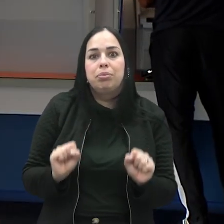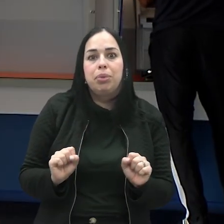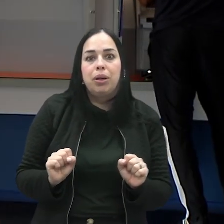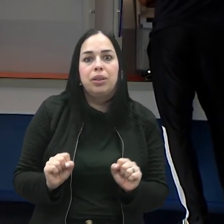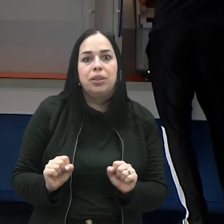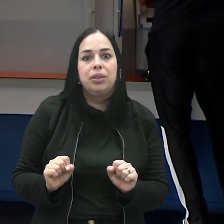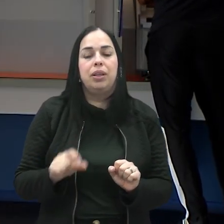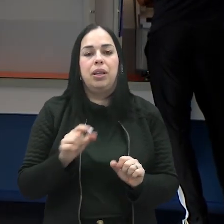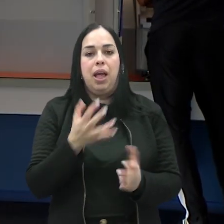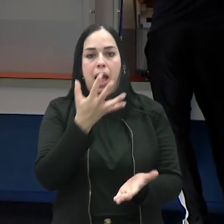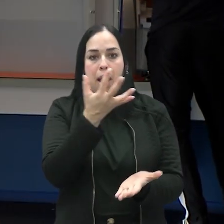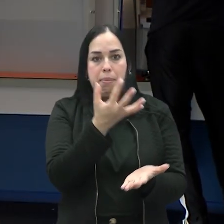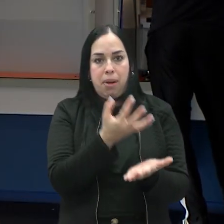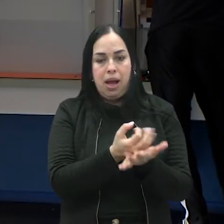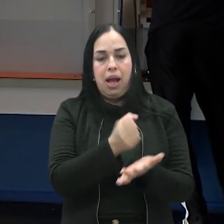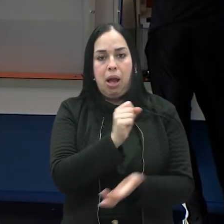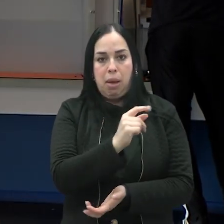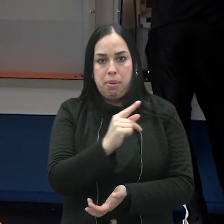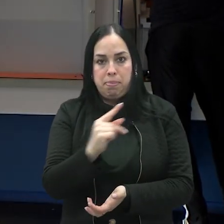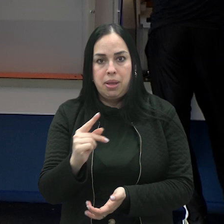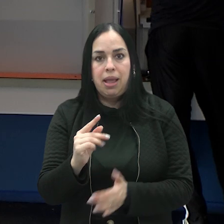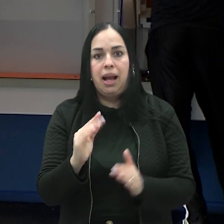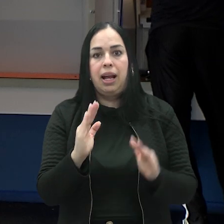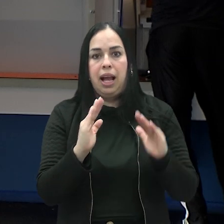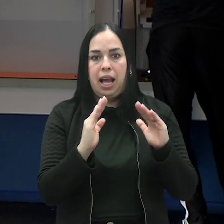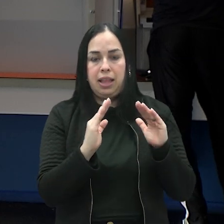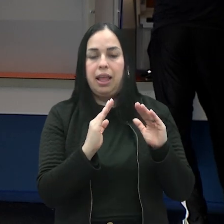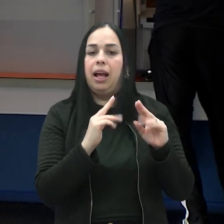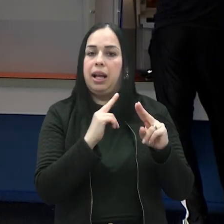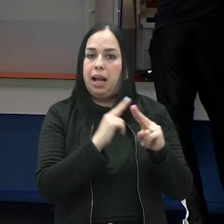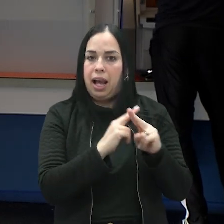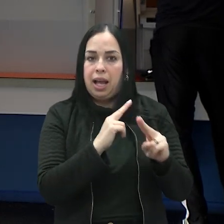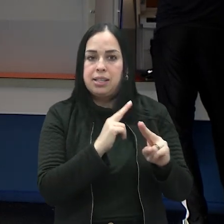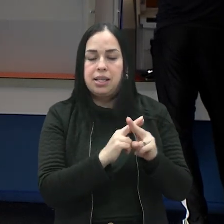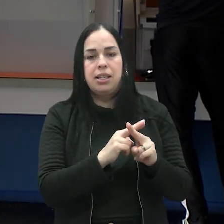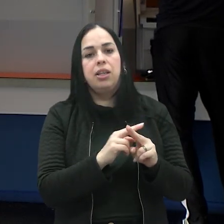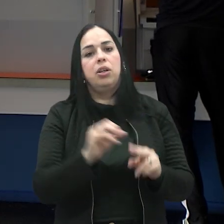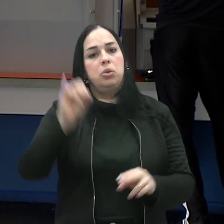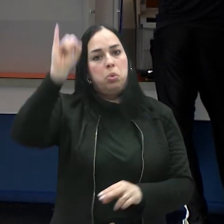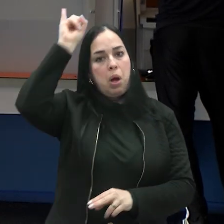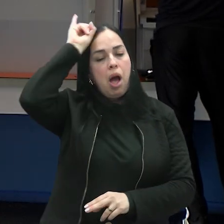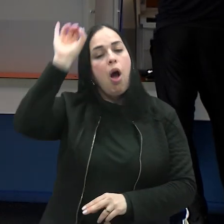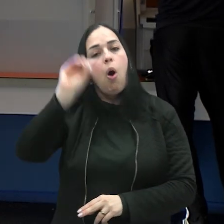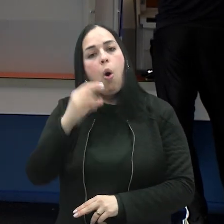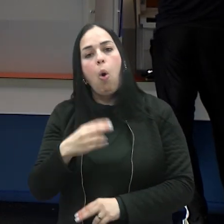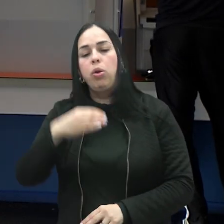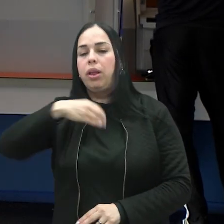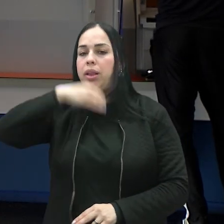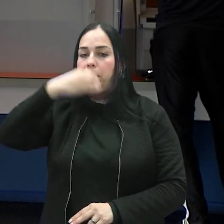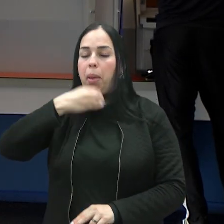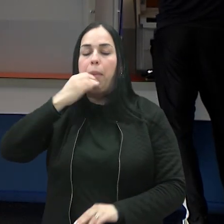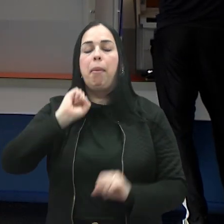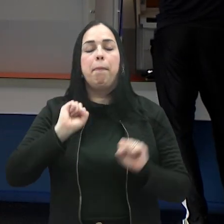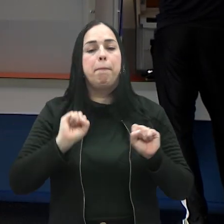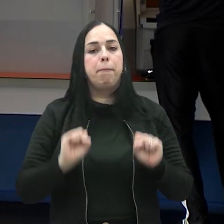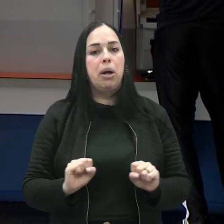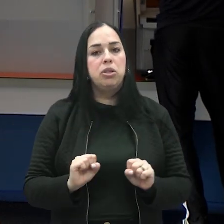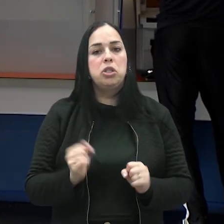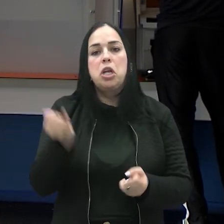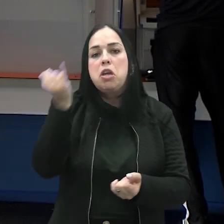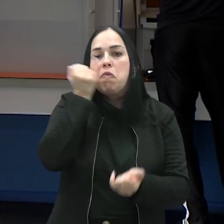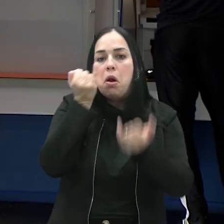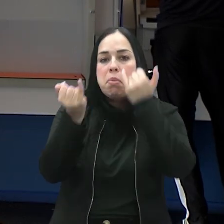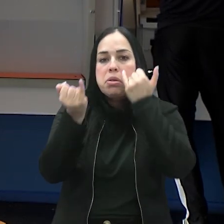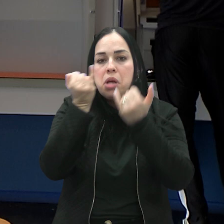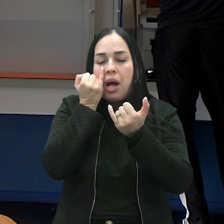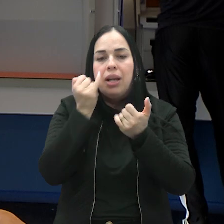pode baixar o app Caixa Habitação nas lojas de aplicativos, né, tanto do iOS quanto Android, e lá ela pode